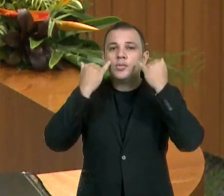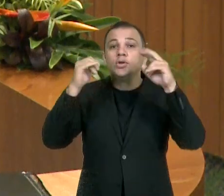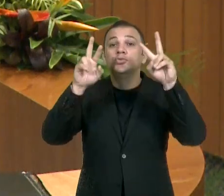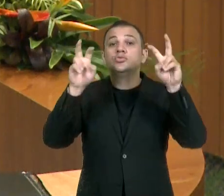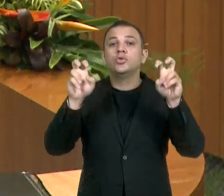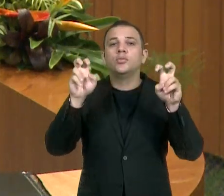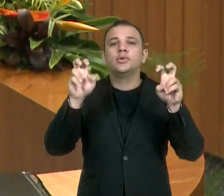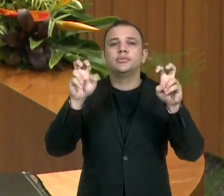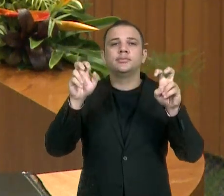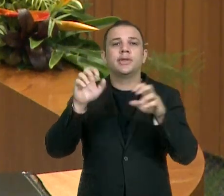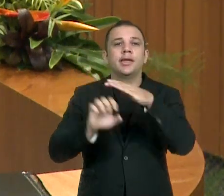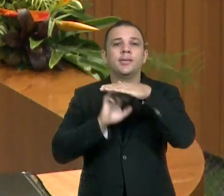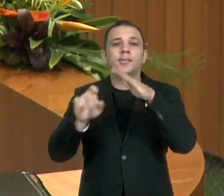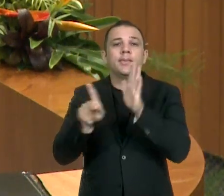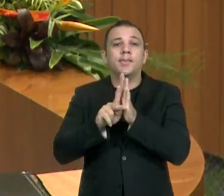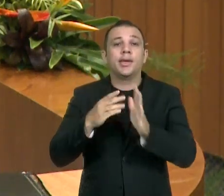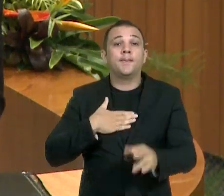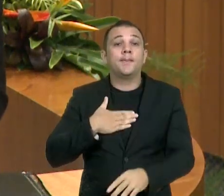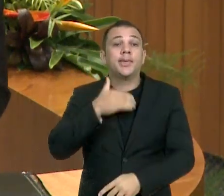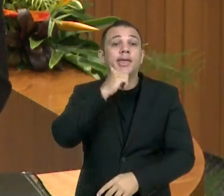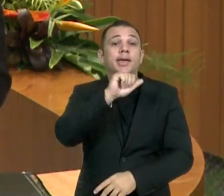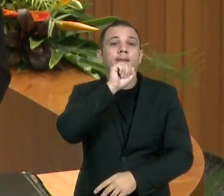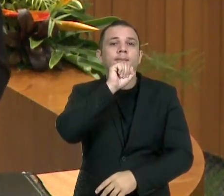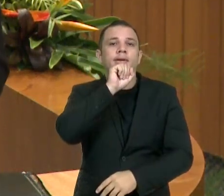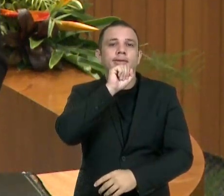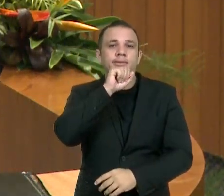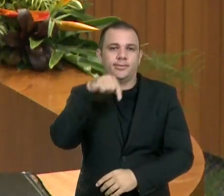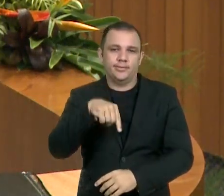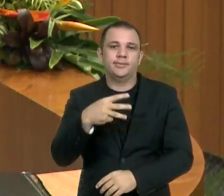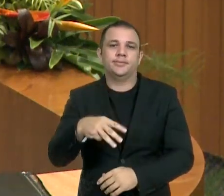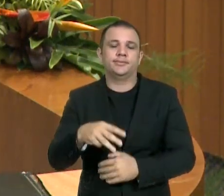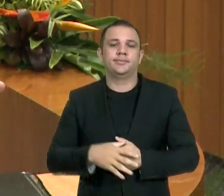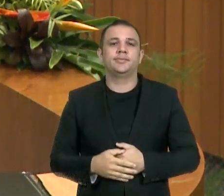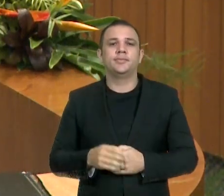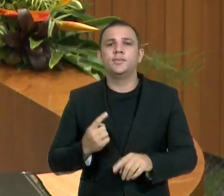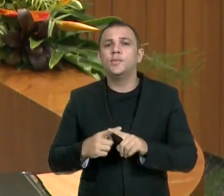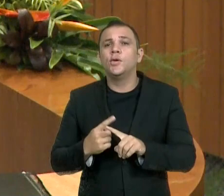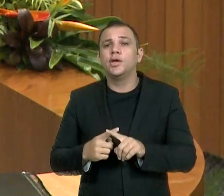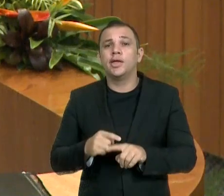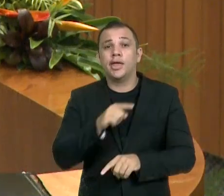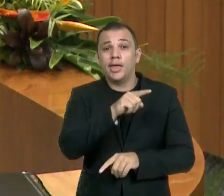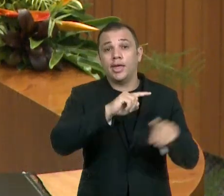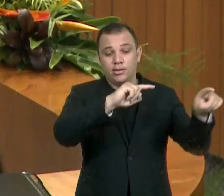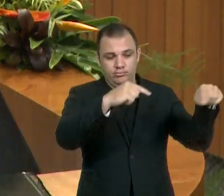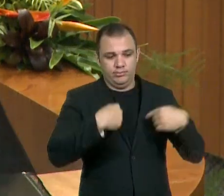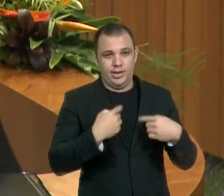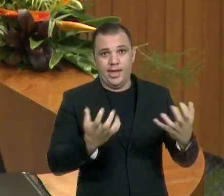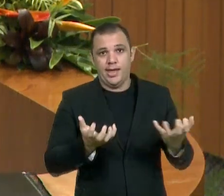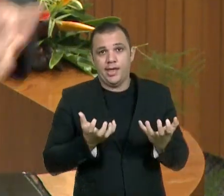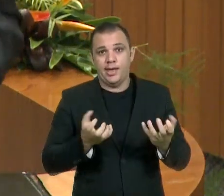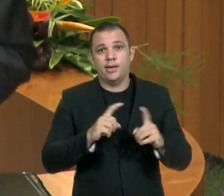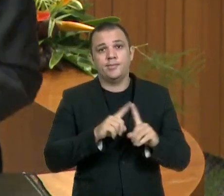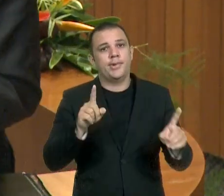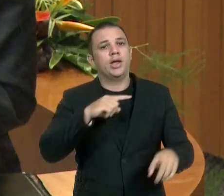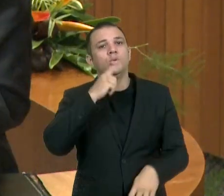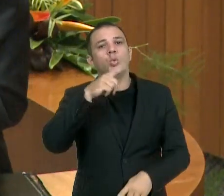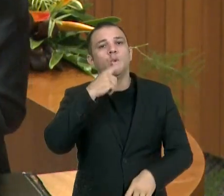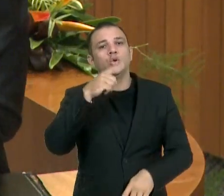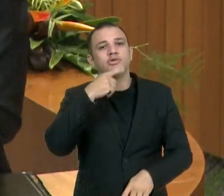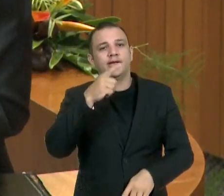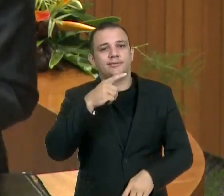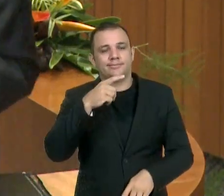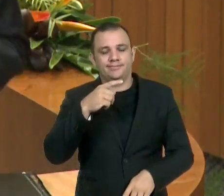só, para me atingir, como ele não consegue, ele semana passada tentou plantar